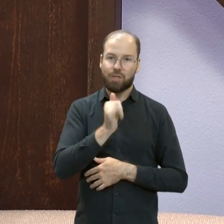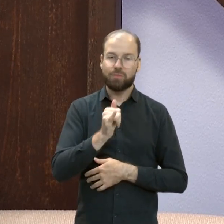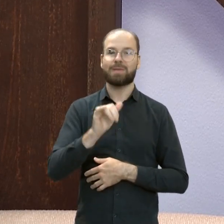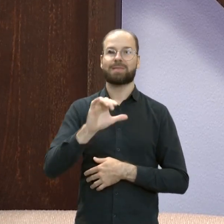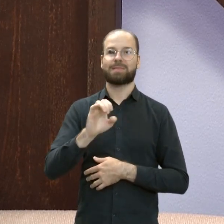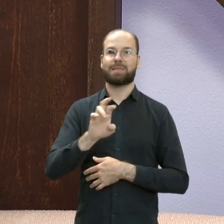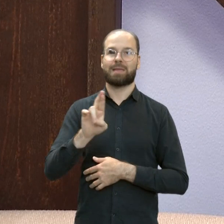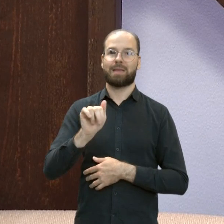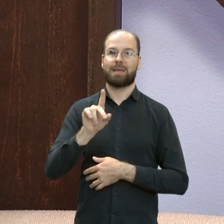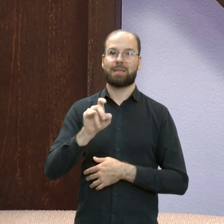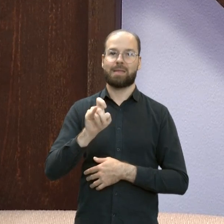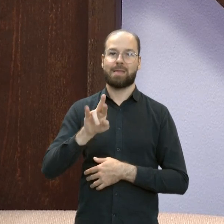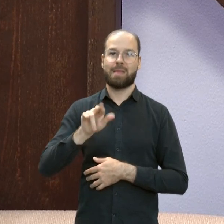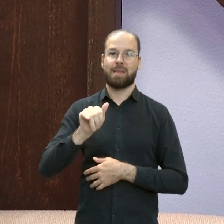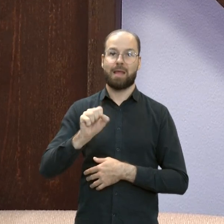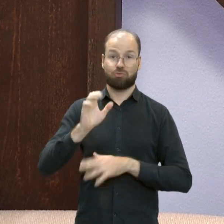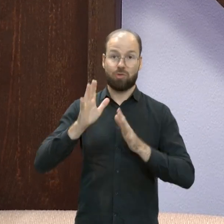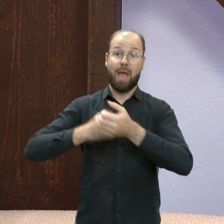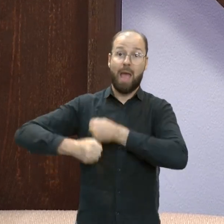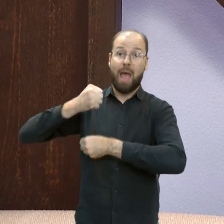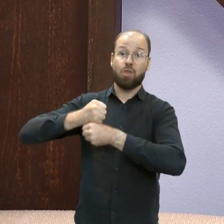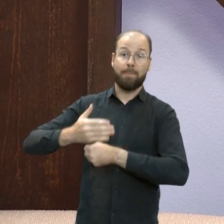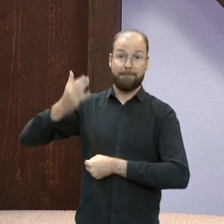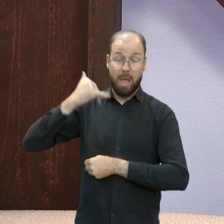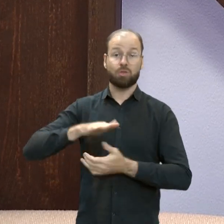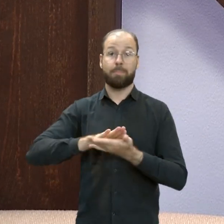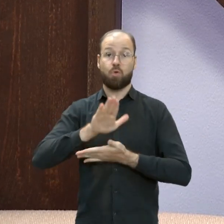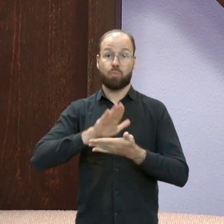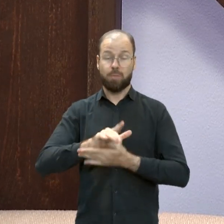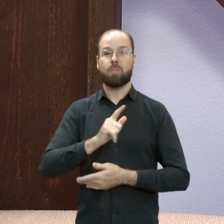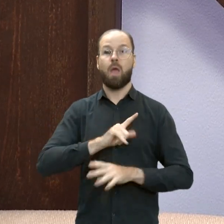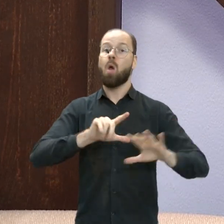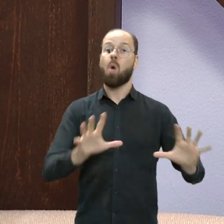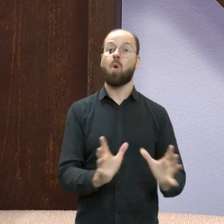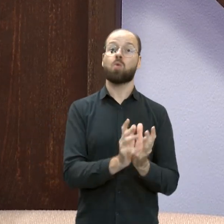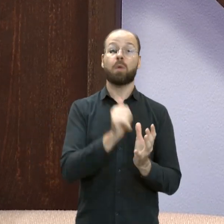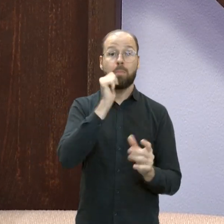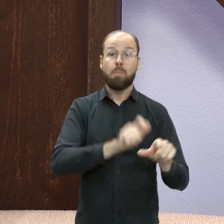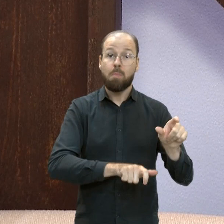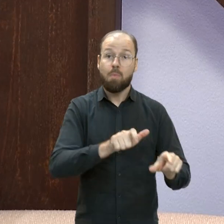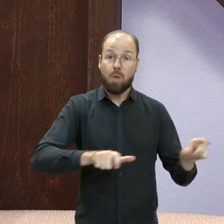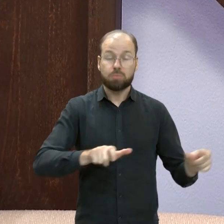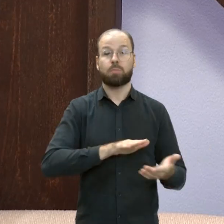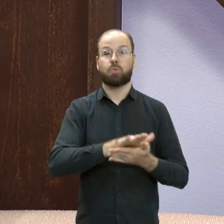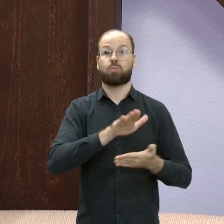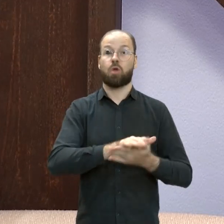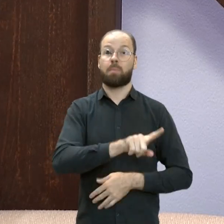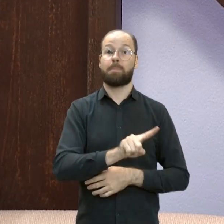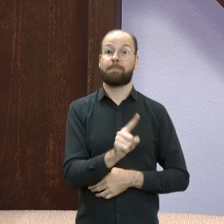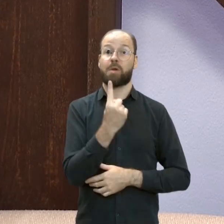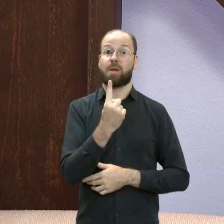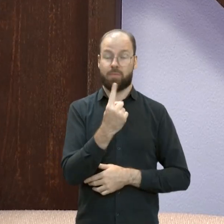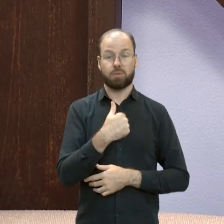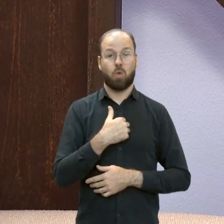no ano passado, onde nós temos uma coletânea de mulheres que publicaram, muitas pela primeira vez,